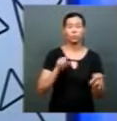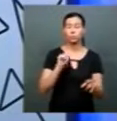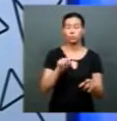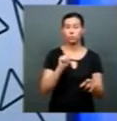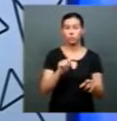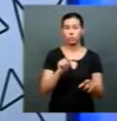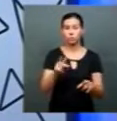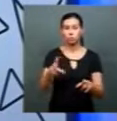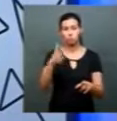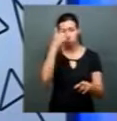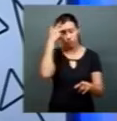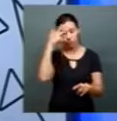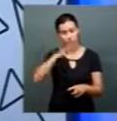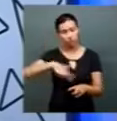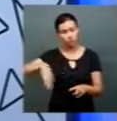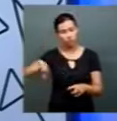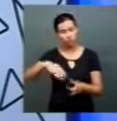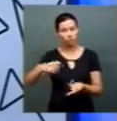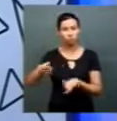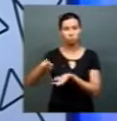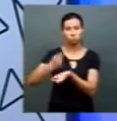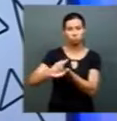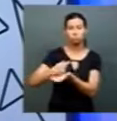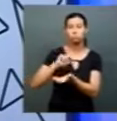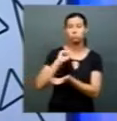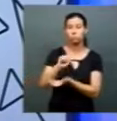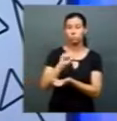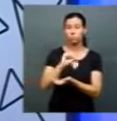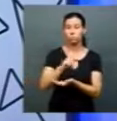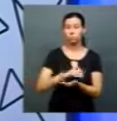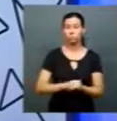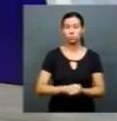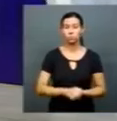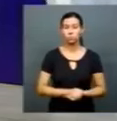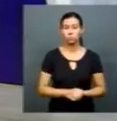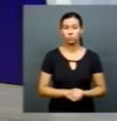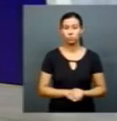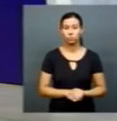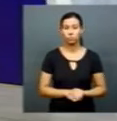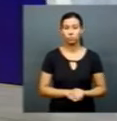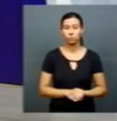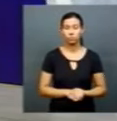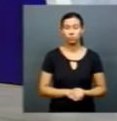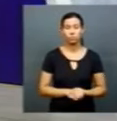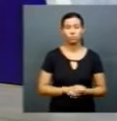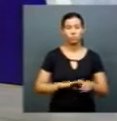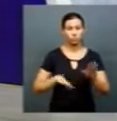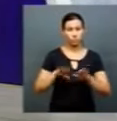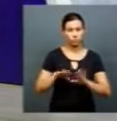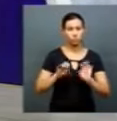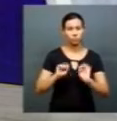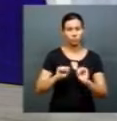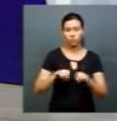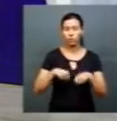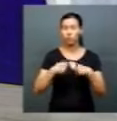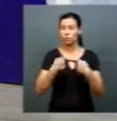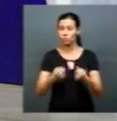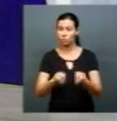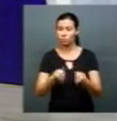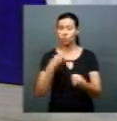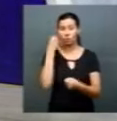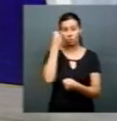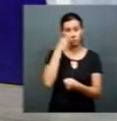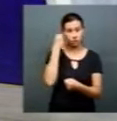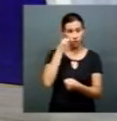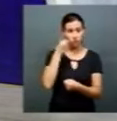Não necessariamente, até uma coisa às vezes que a gente... quem está ali? Logicamente, a credibilidade, o esforço, a experiência das pessoas, esse é